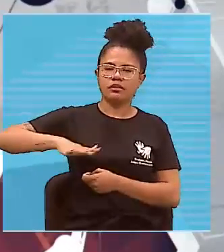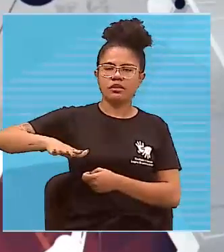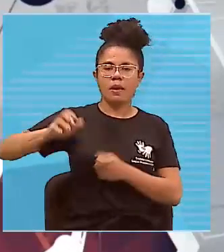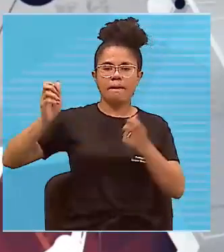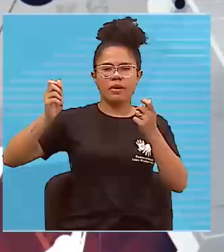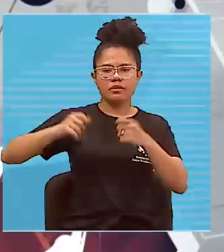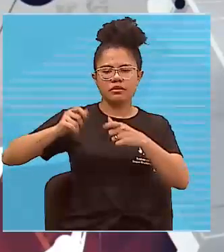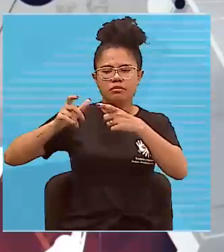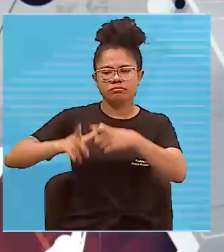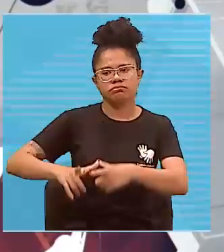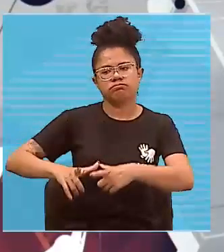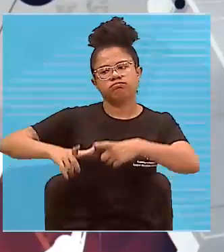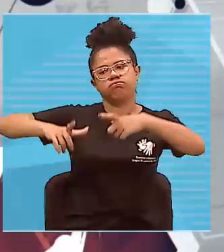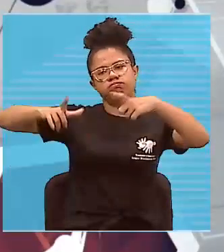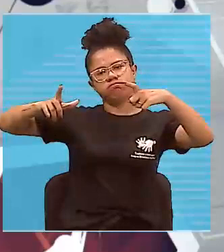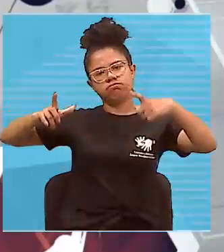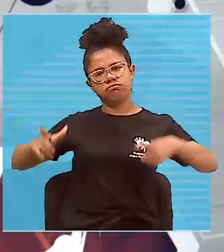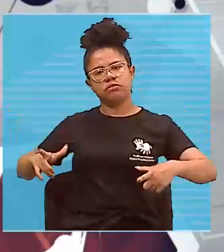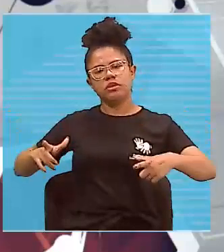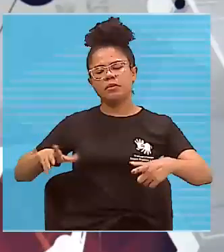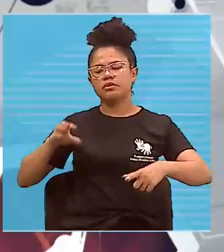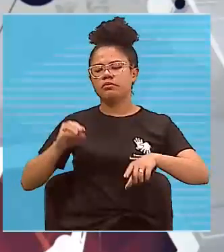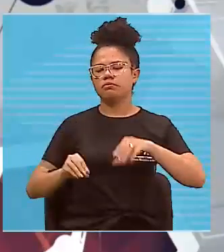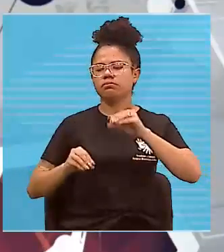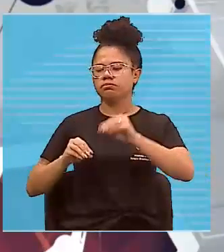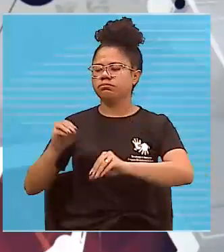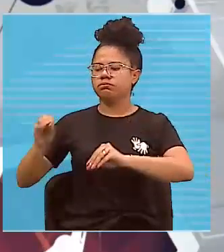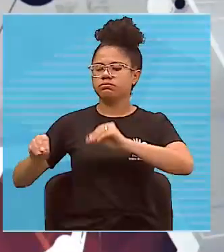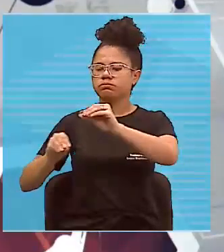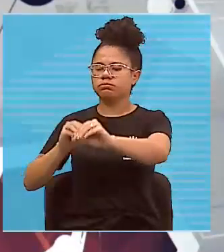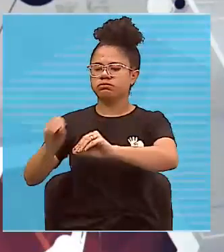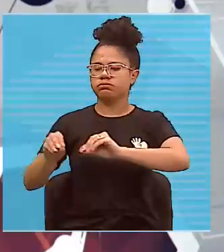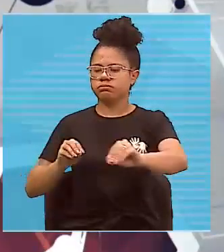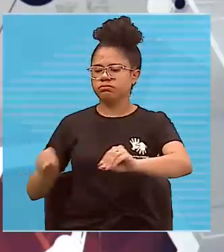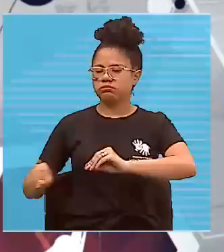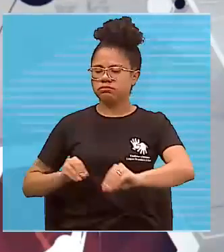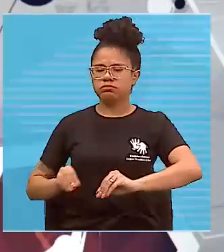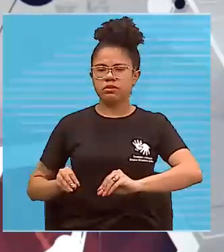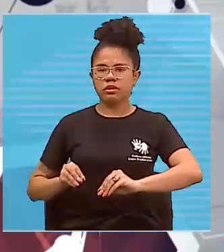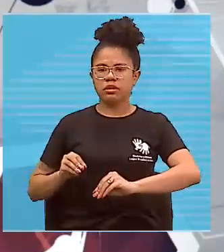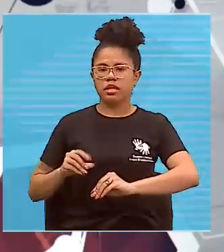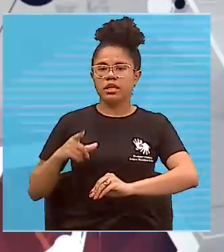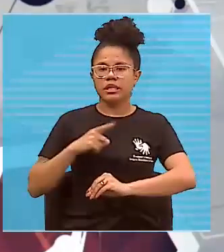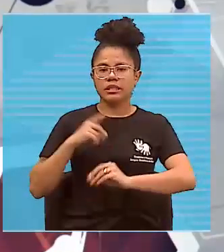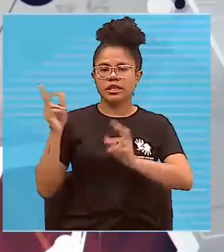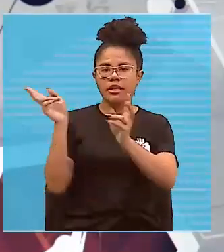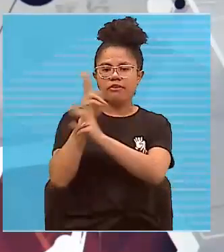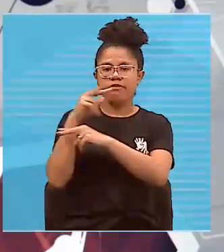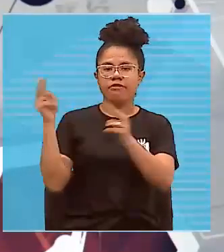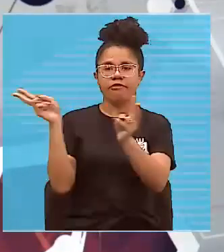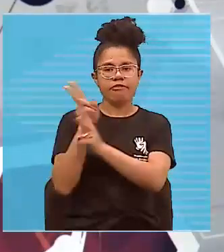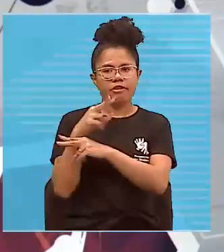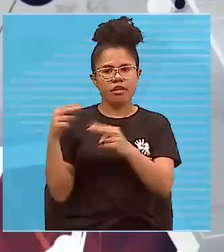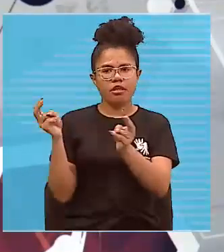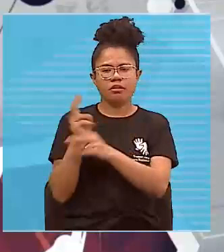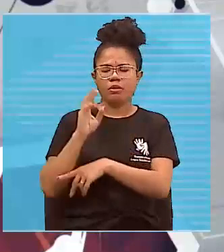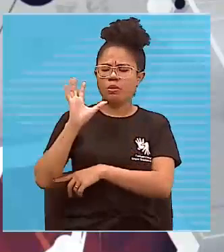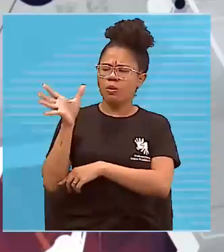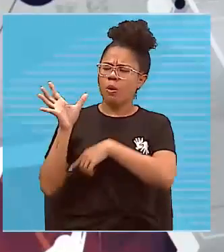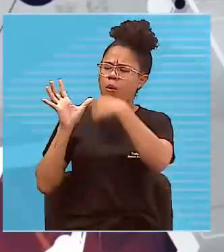para serem colocados os cataventos nos lugares mais, né, mais que ventam mais, para o bicho rodar